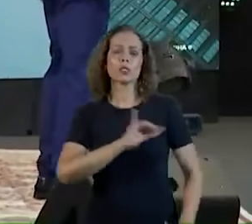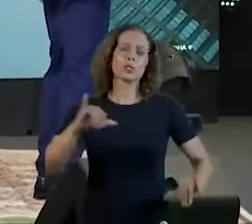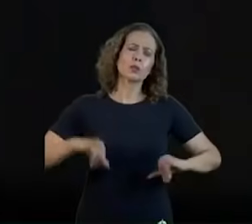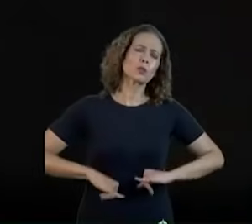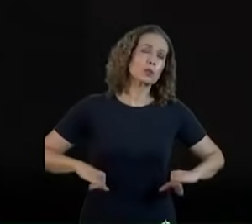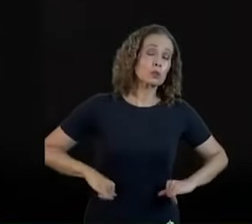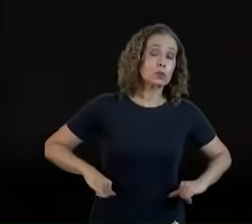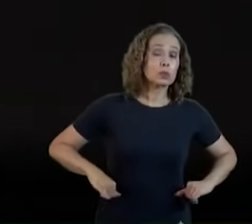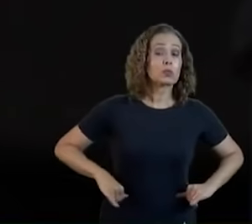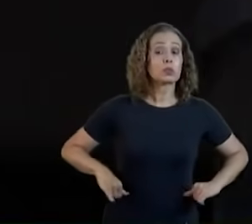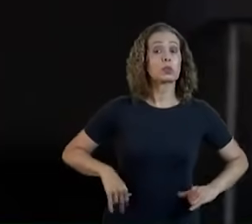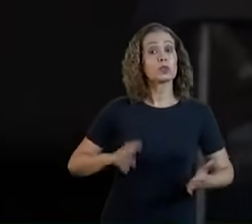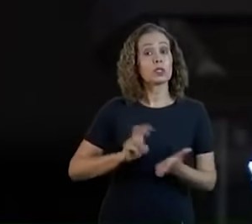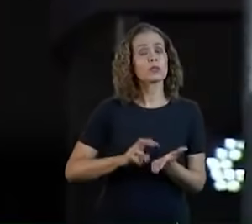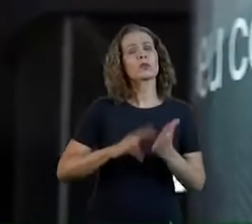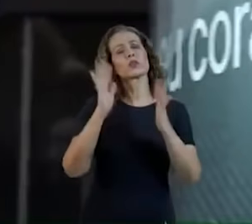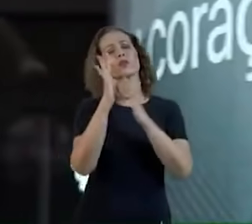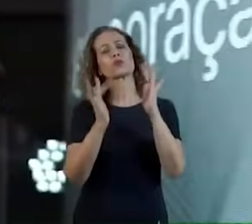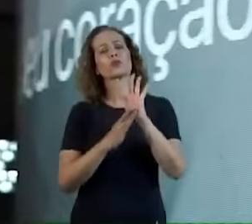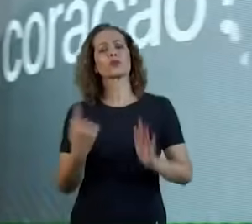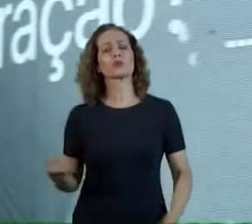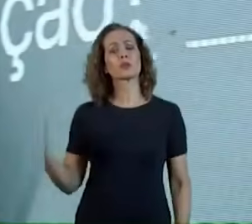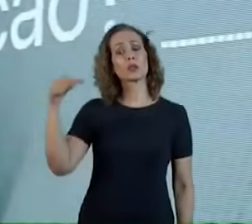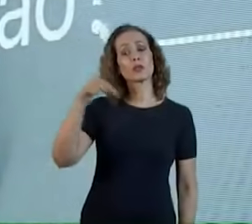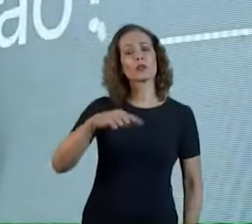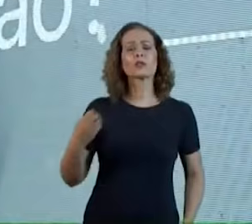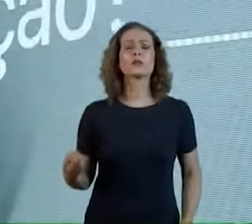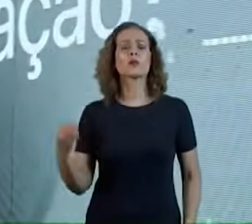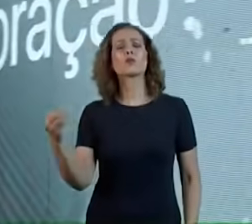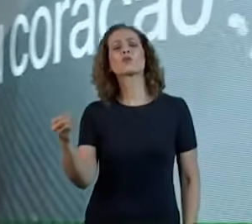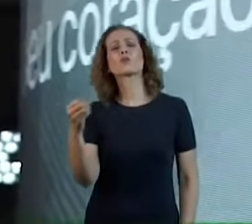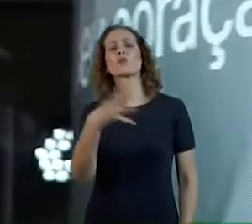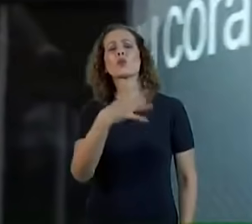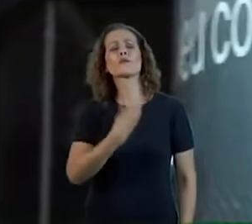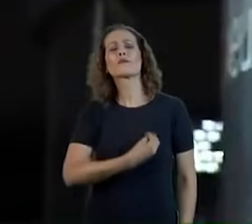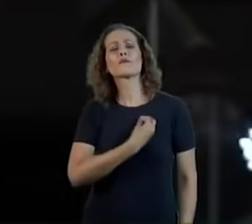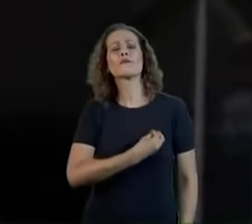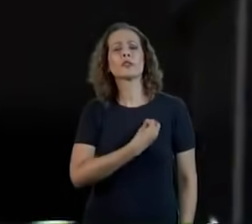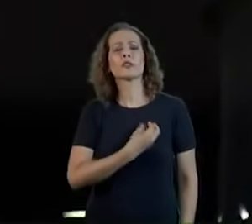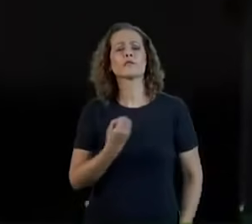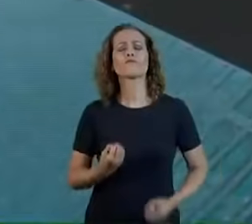manhã, Jesus está aqui para poder dar novo fôlego para o seu coração.